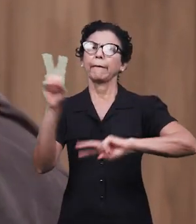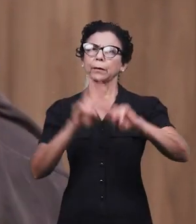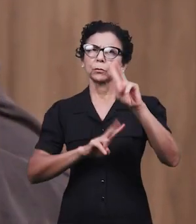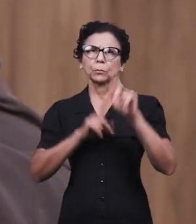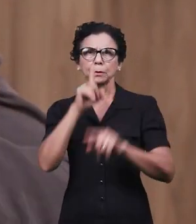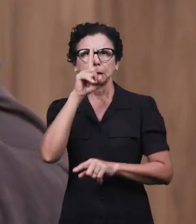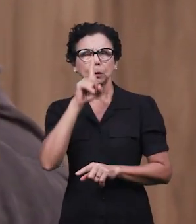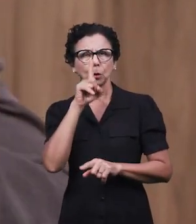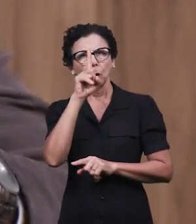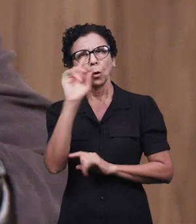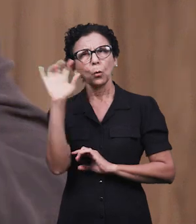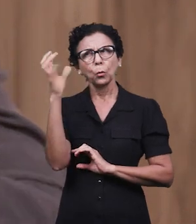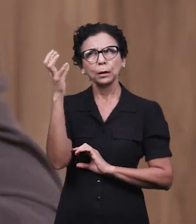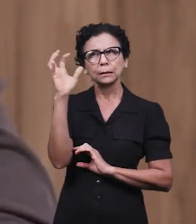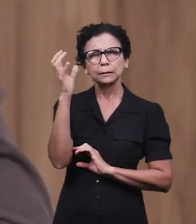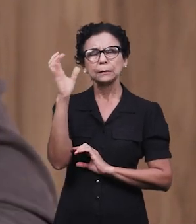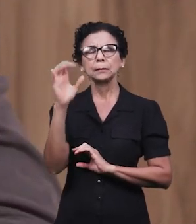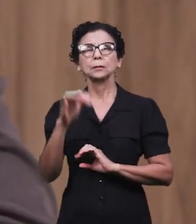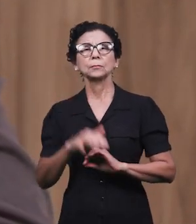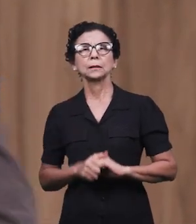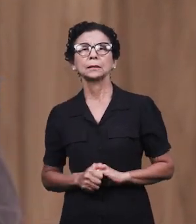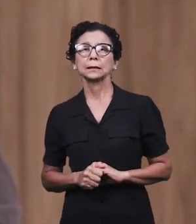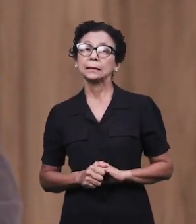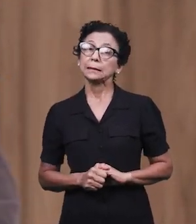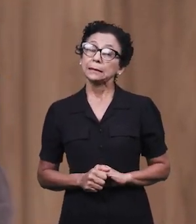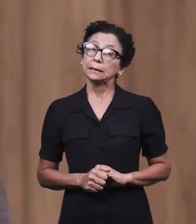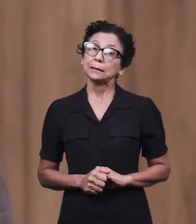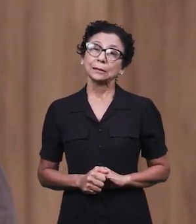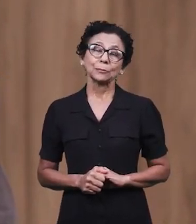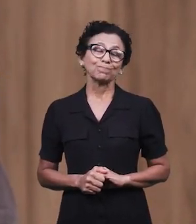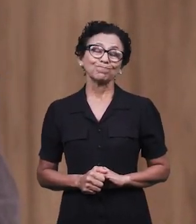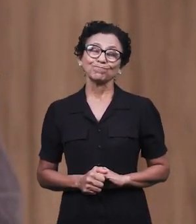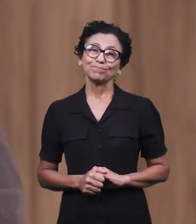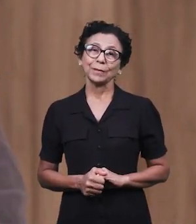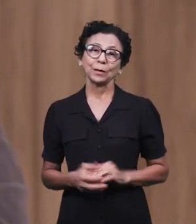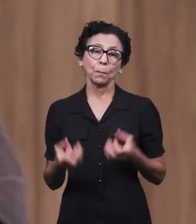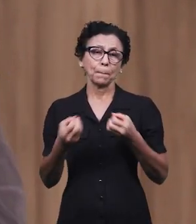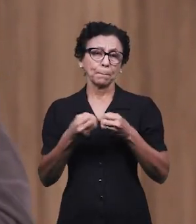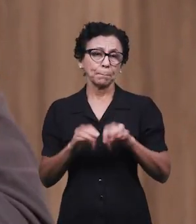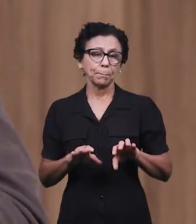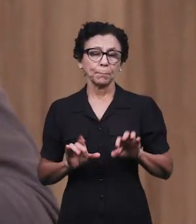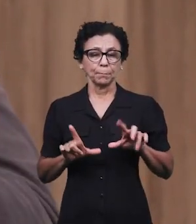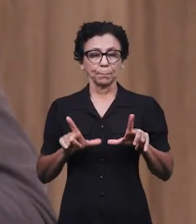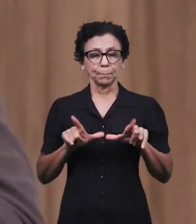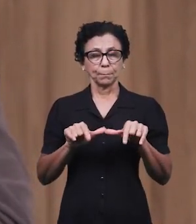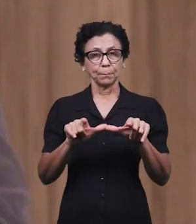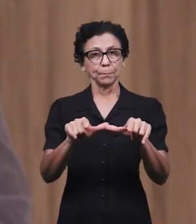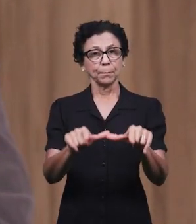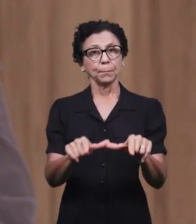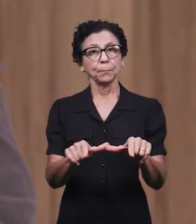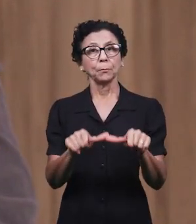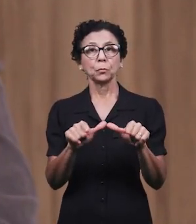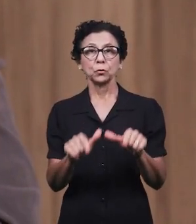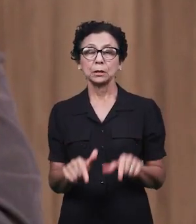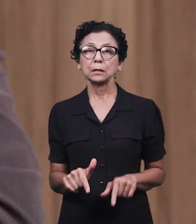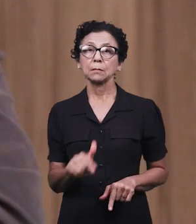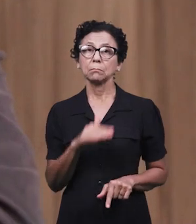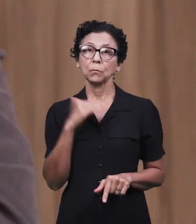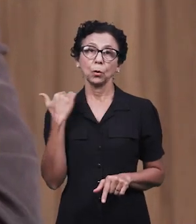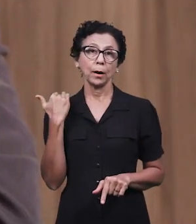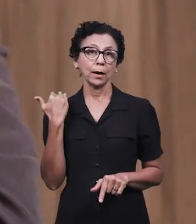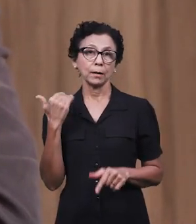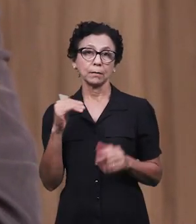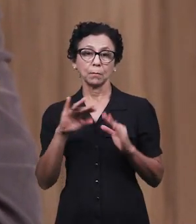próprio, né, a temperatura, tudo isso era muito desfavorável para a navegação e poderiam perecer ao longo da viagem.